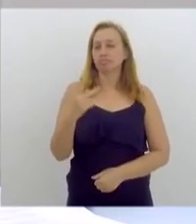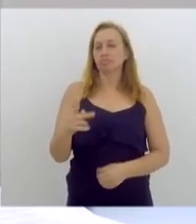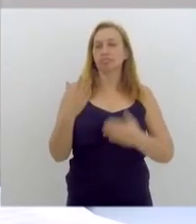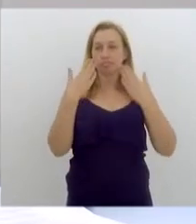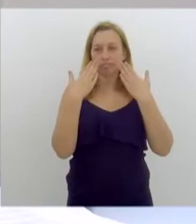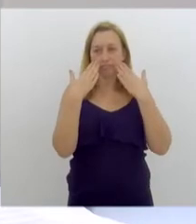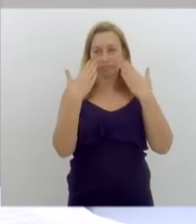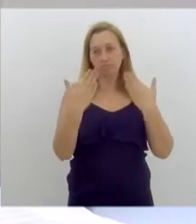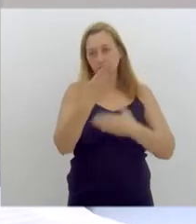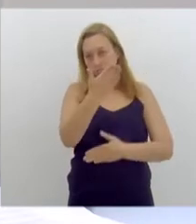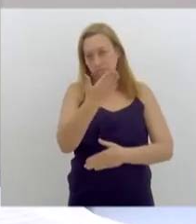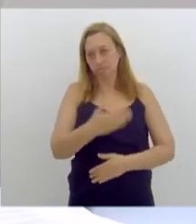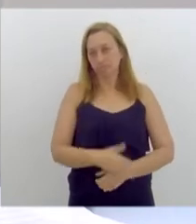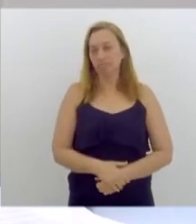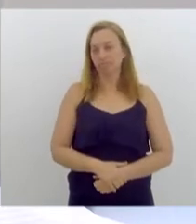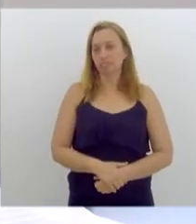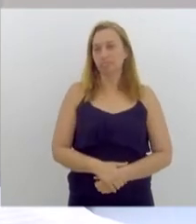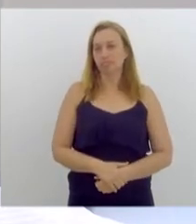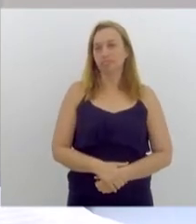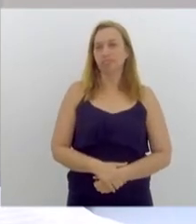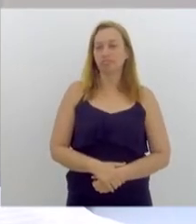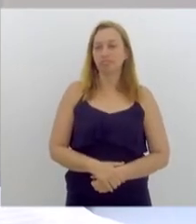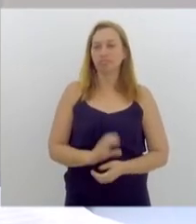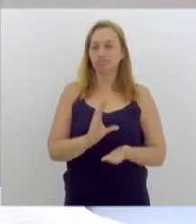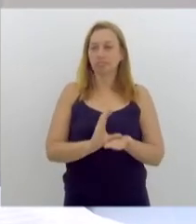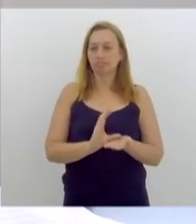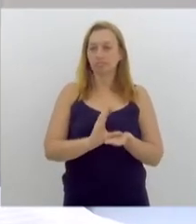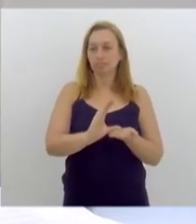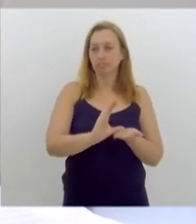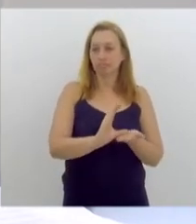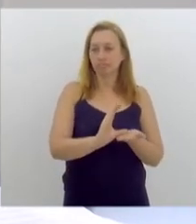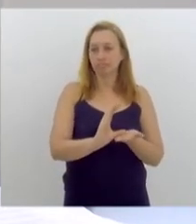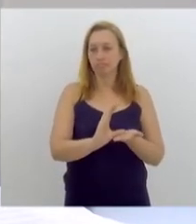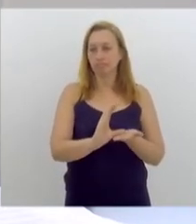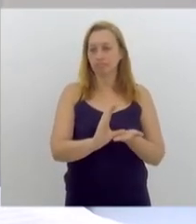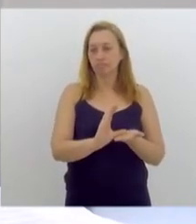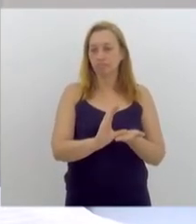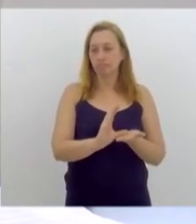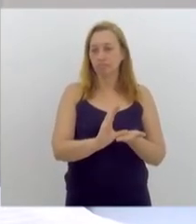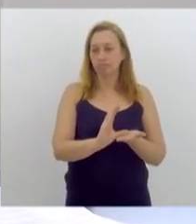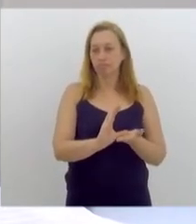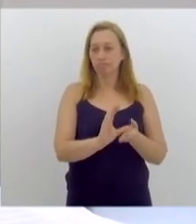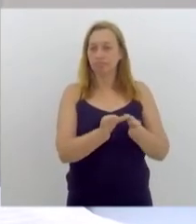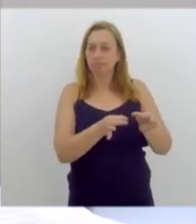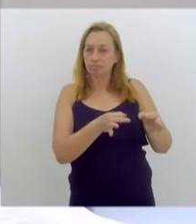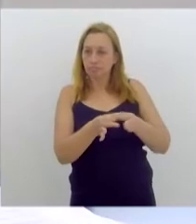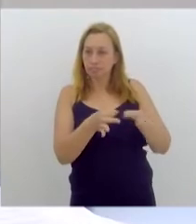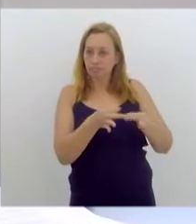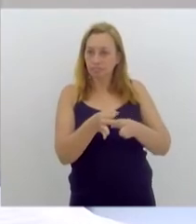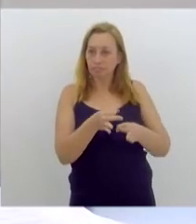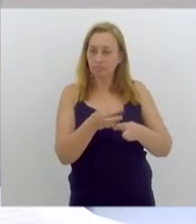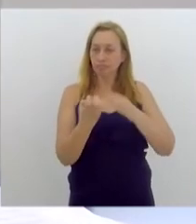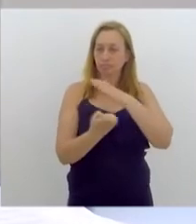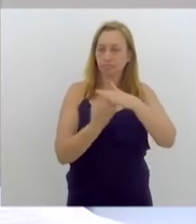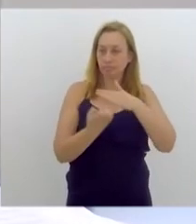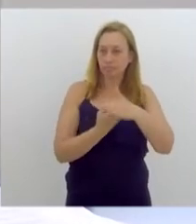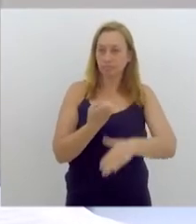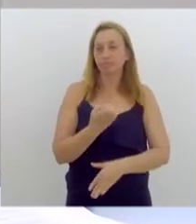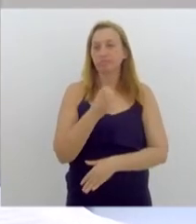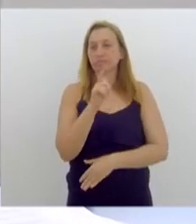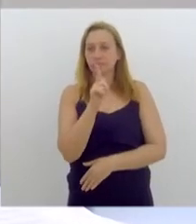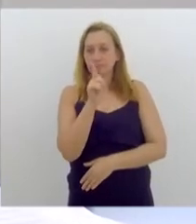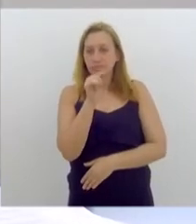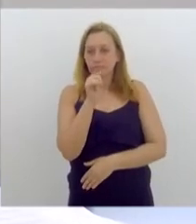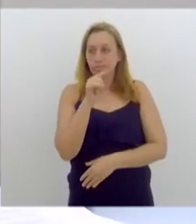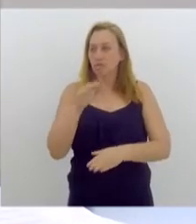A senhora colocou entrou um recurso Extra da extra não programado todo mundo tá dizendo